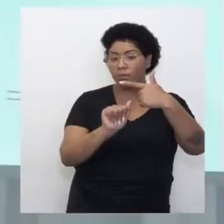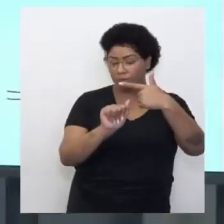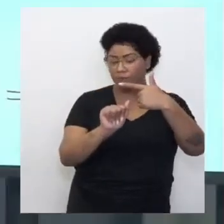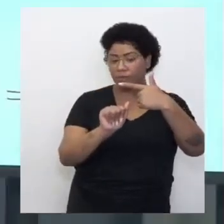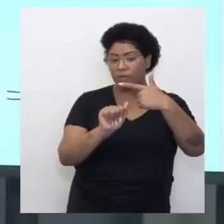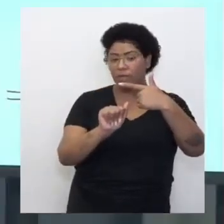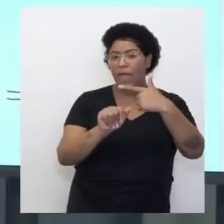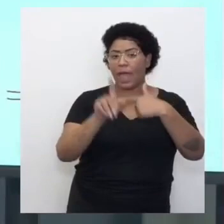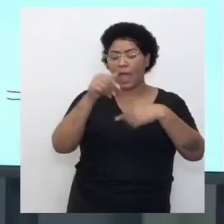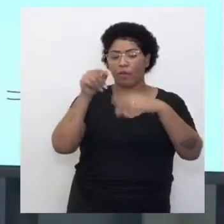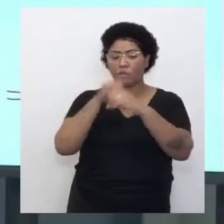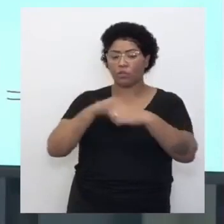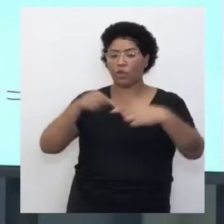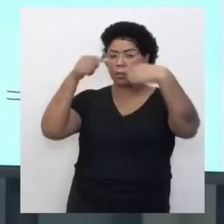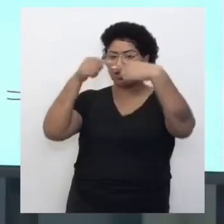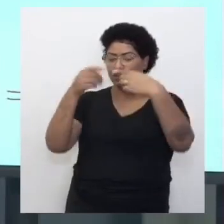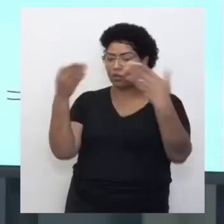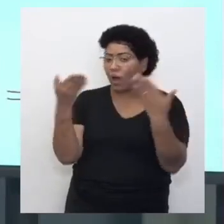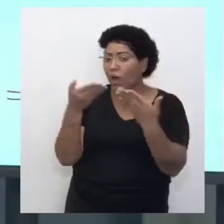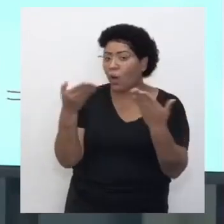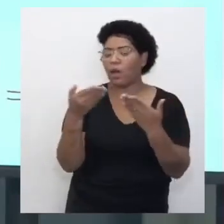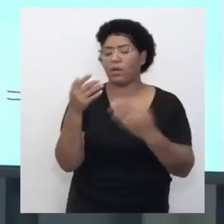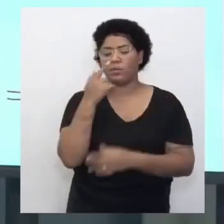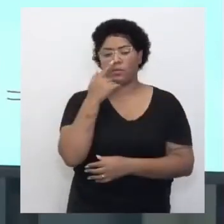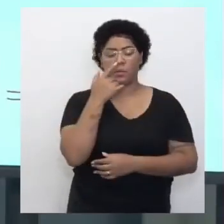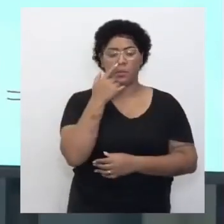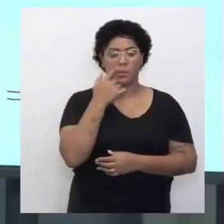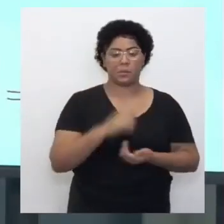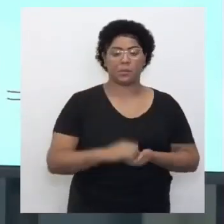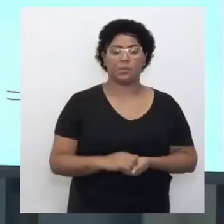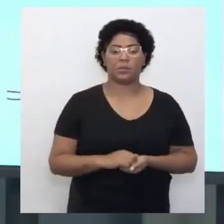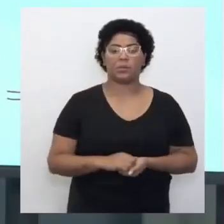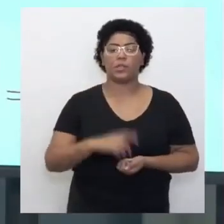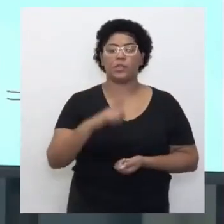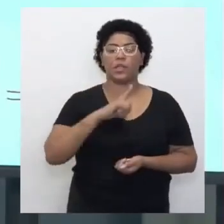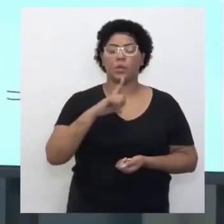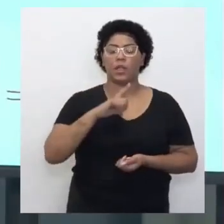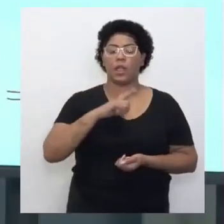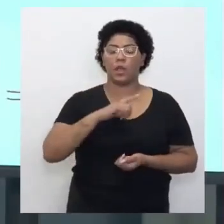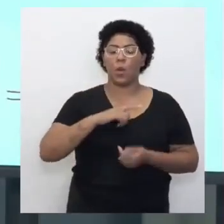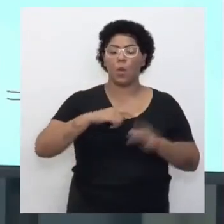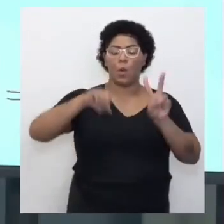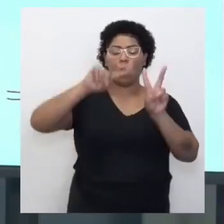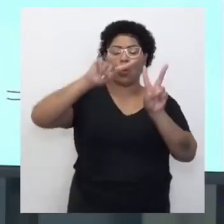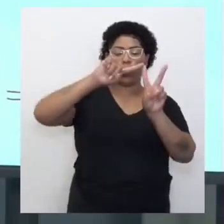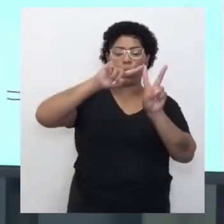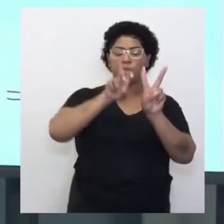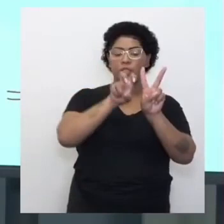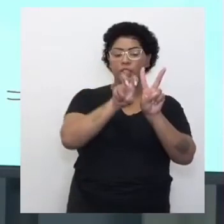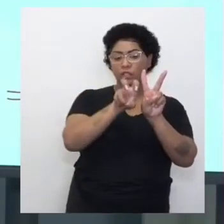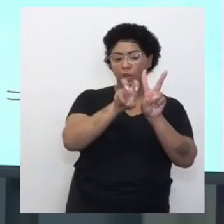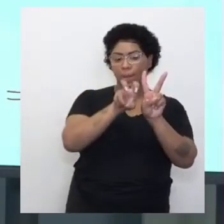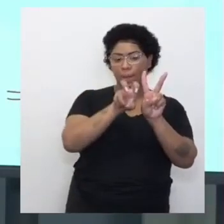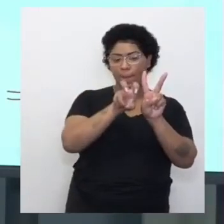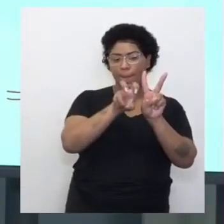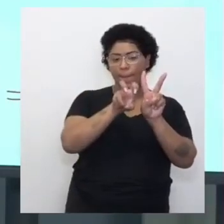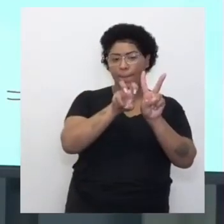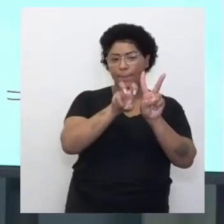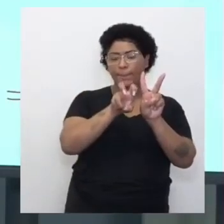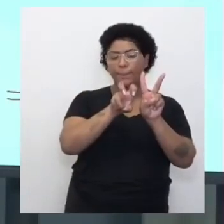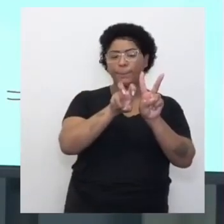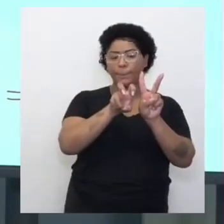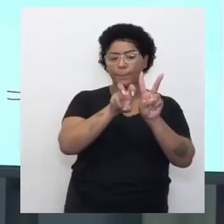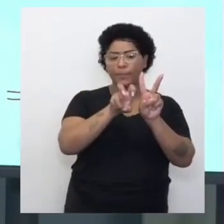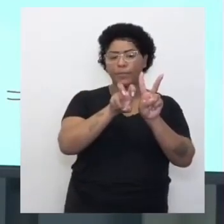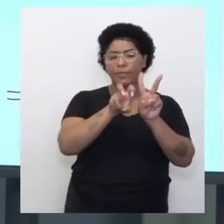nosso objetivo neste momento. Se eu tenho raiz quadrada de 5, eu preciso raiz quadrada de